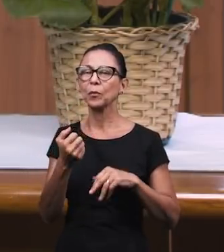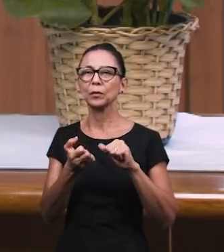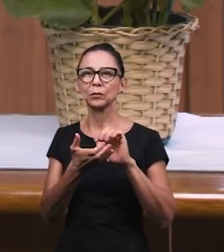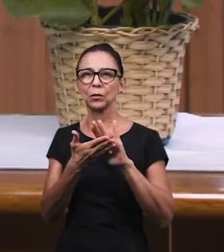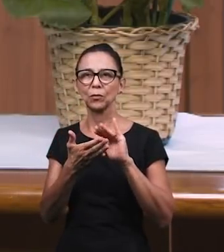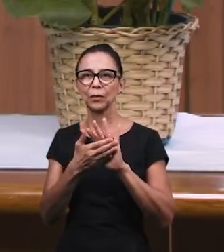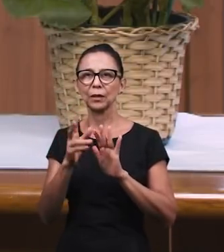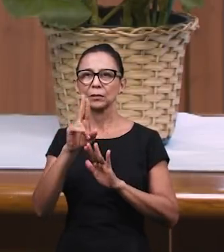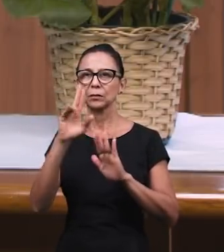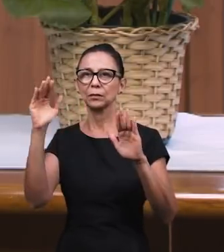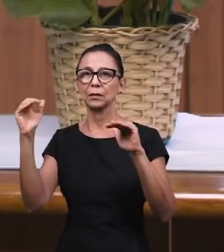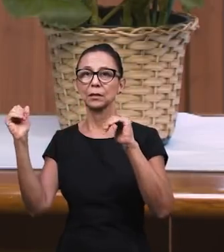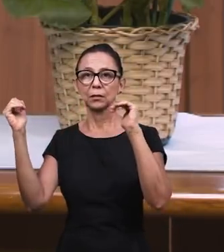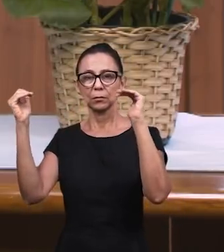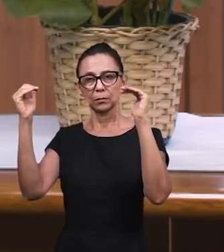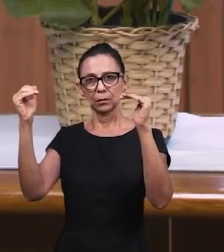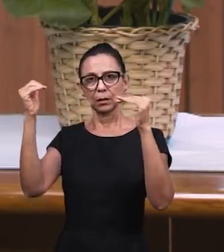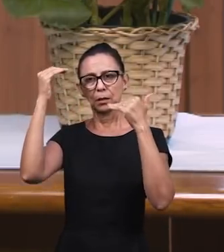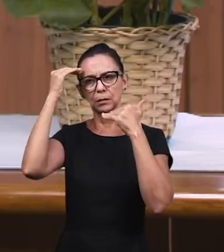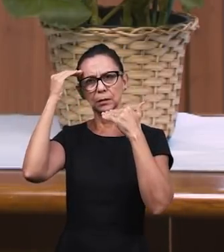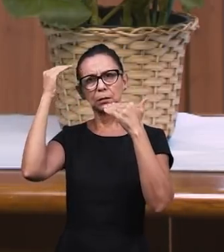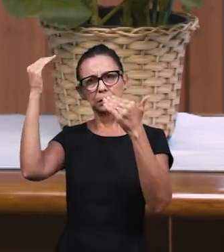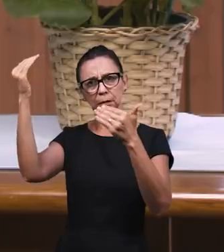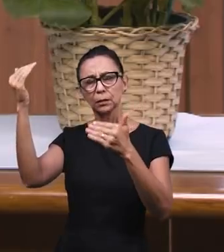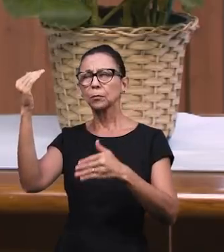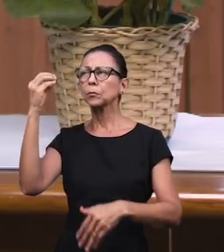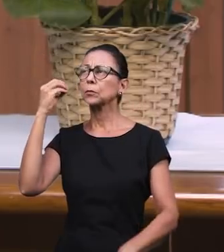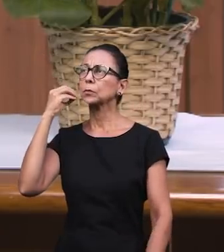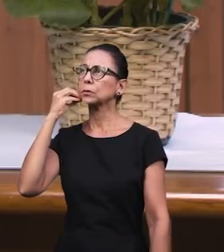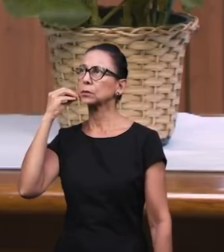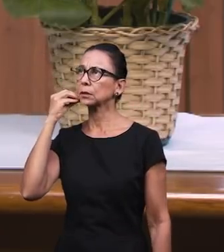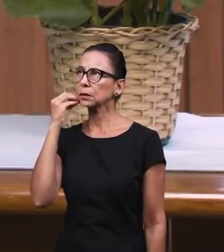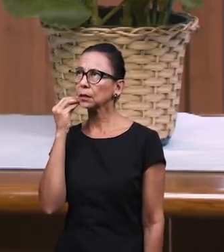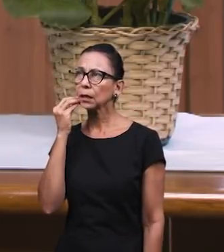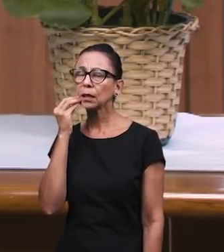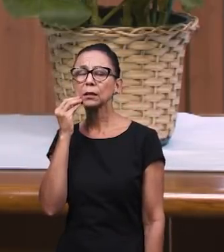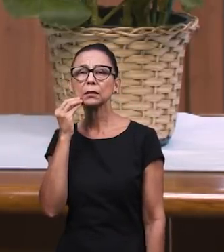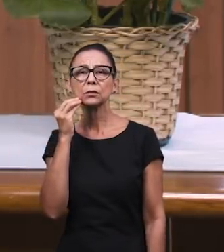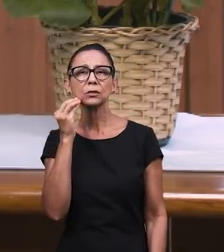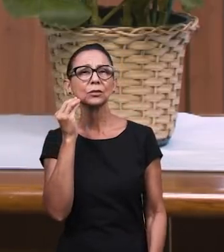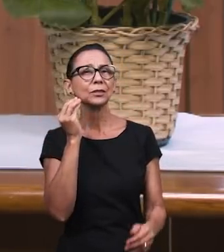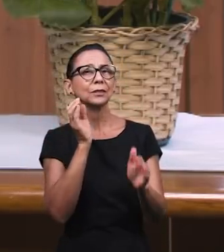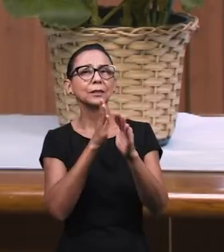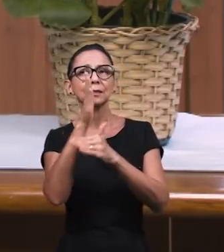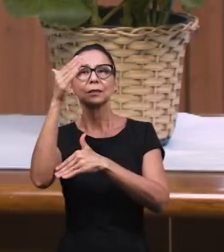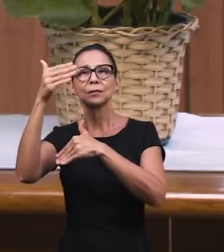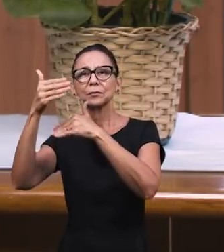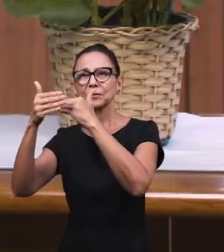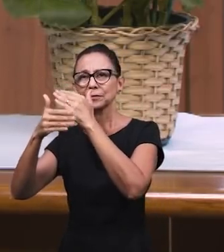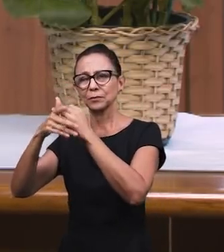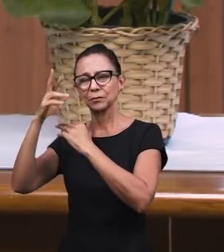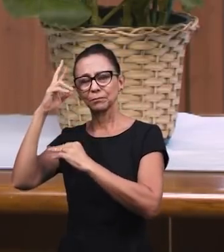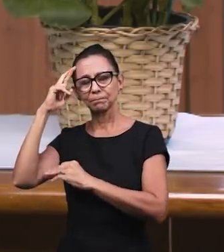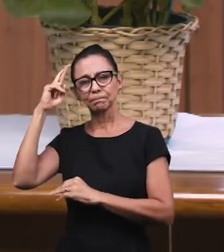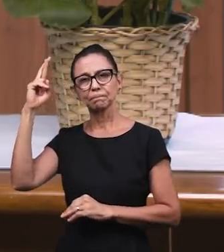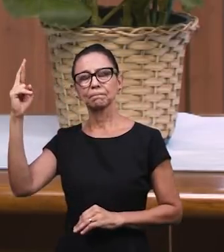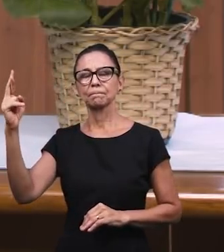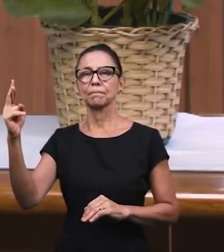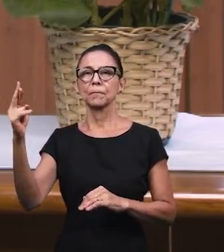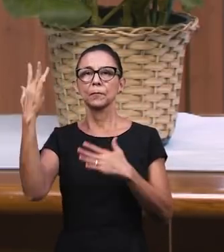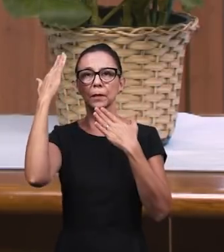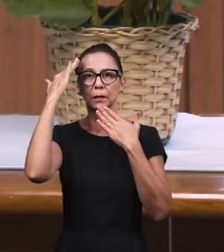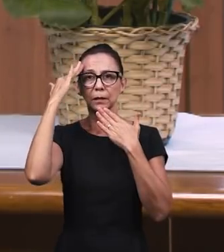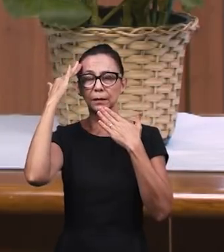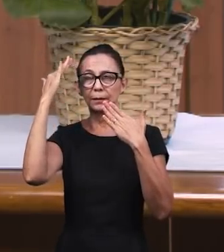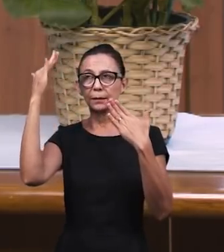e bendizer o Teu santo nome. Te bendizemos, Senhor, por essa oportunidade de estar na Tua presença. Te louvamos,